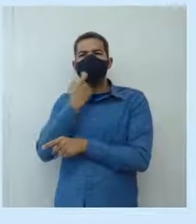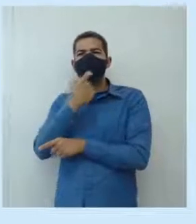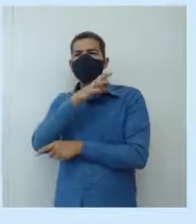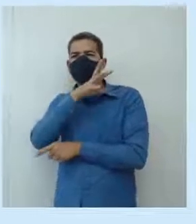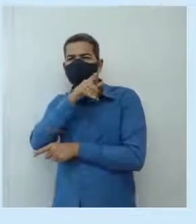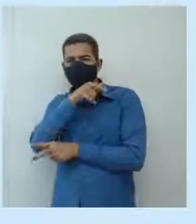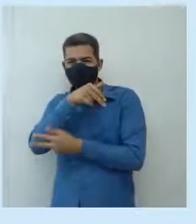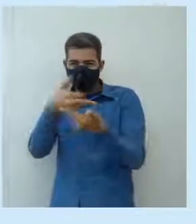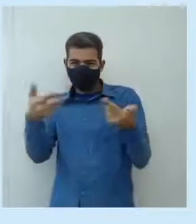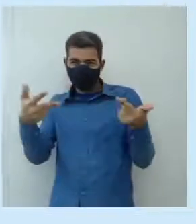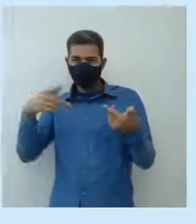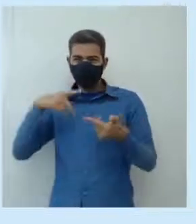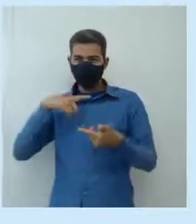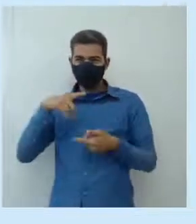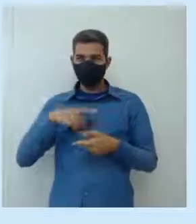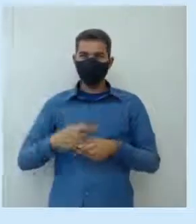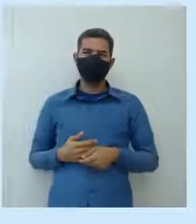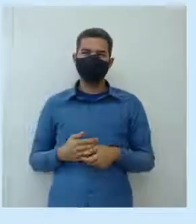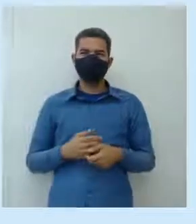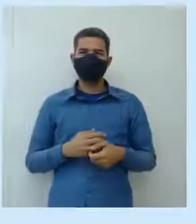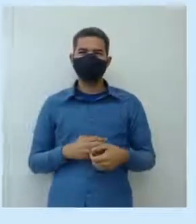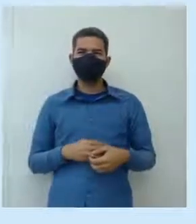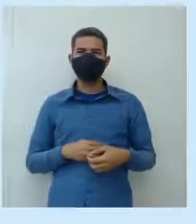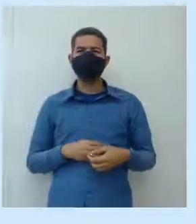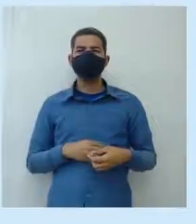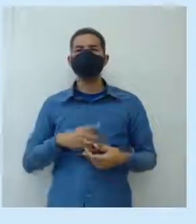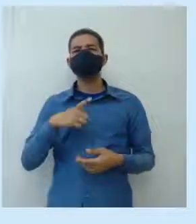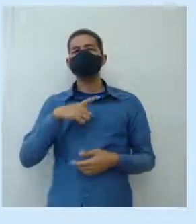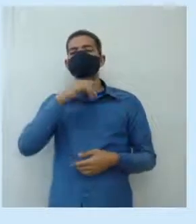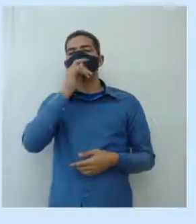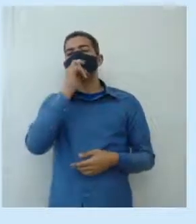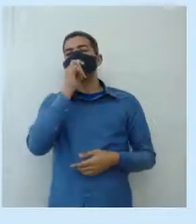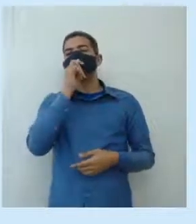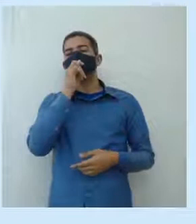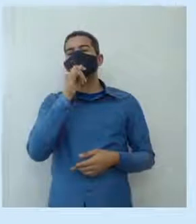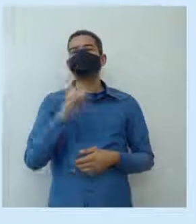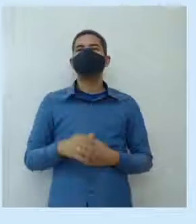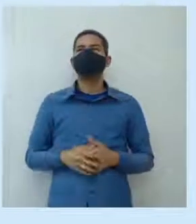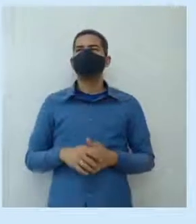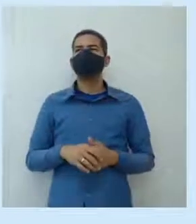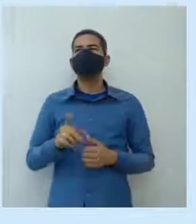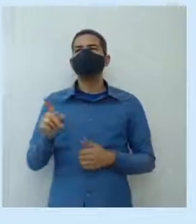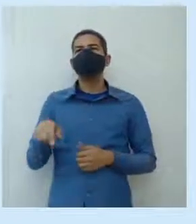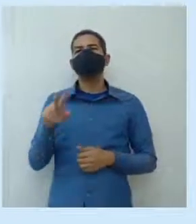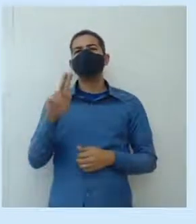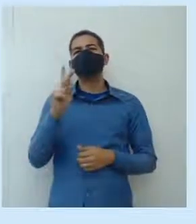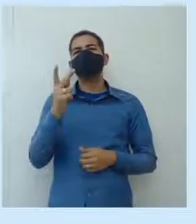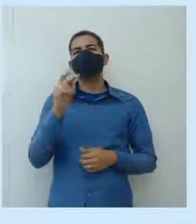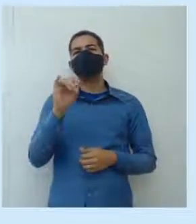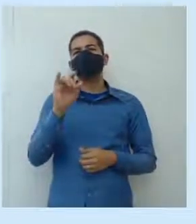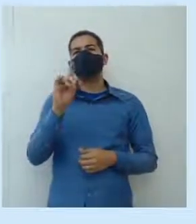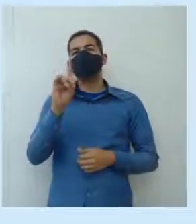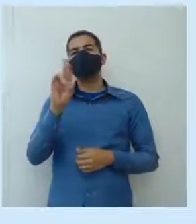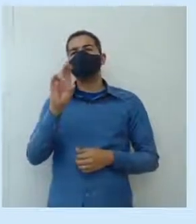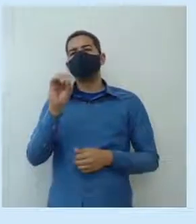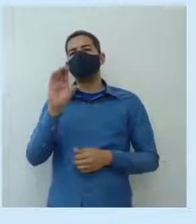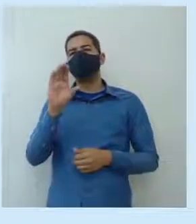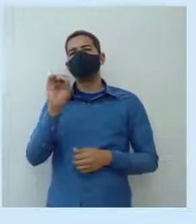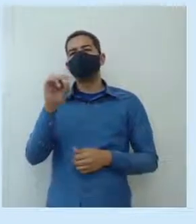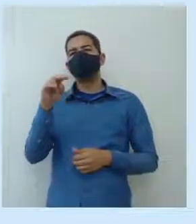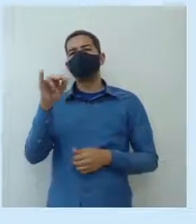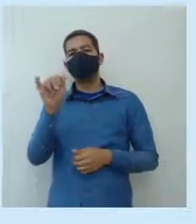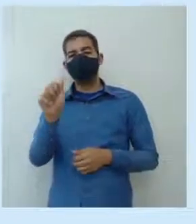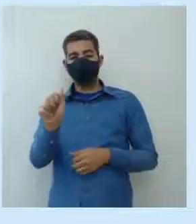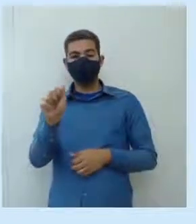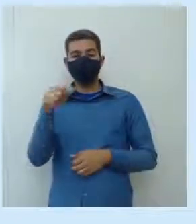sem grandes espaços disponíveis. A exemplo disso daí eu posso trazer para vocês a hidroponia, né, onde se